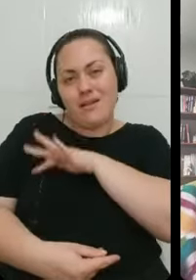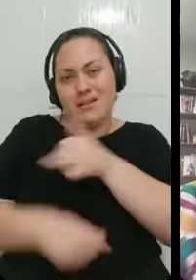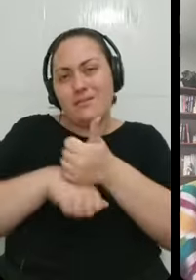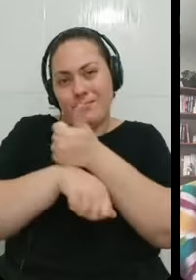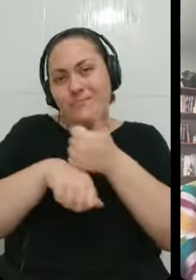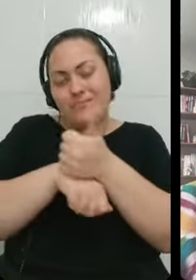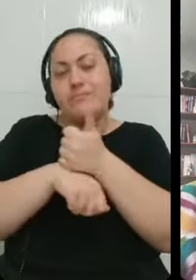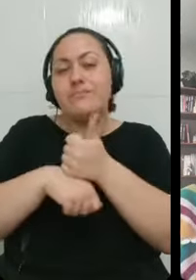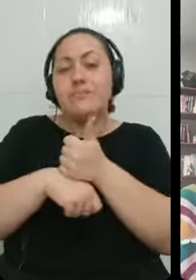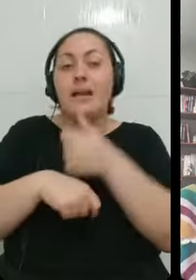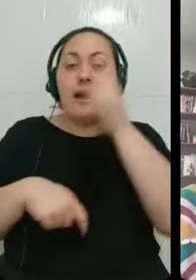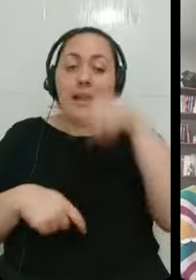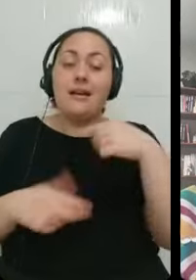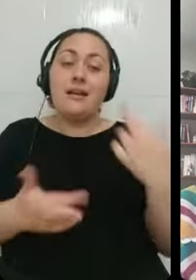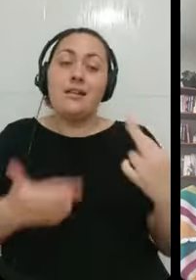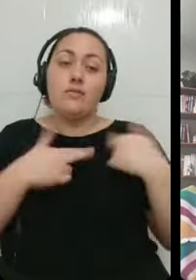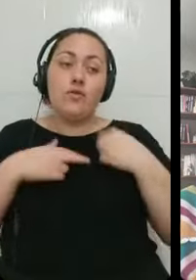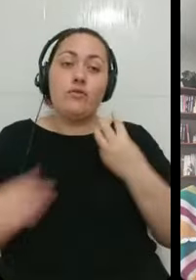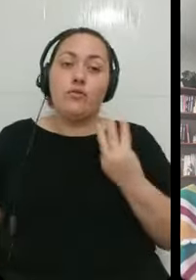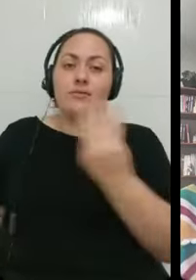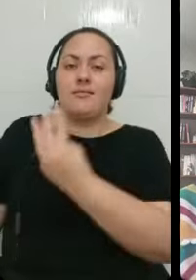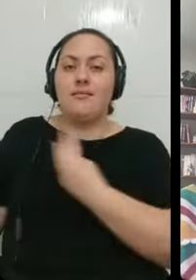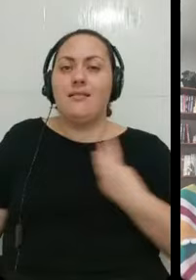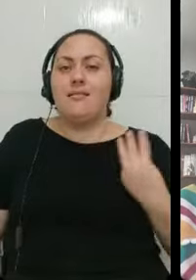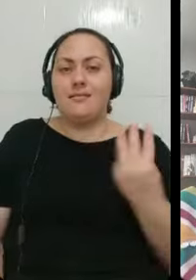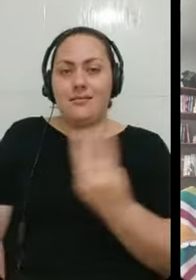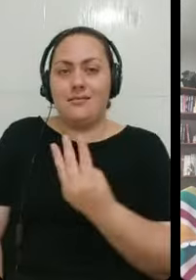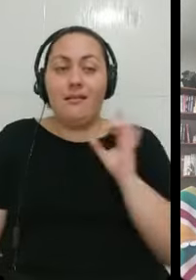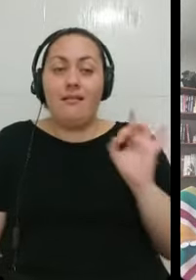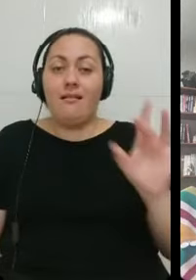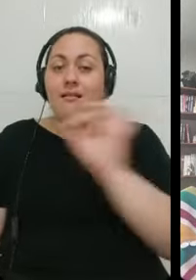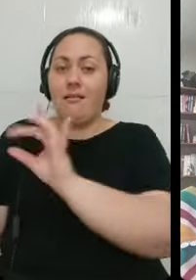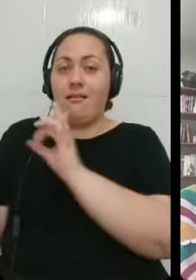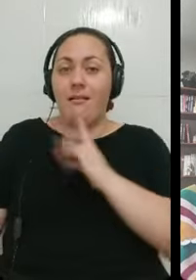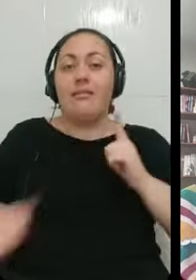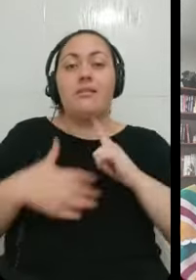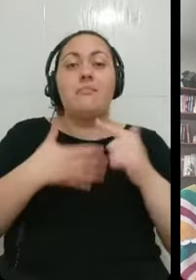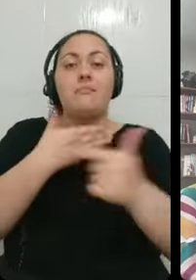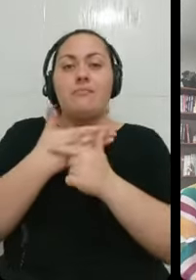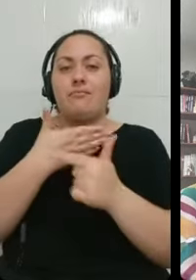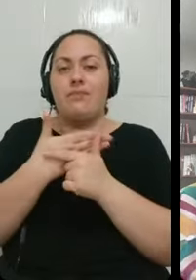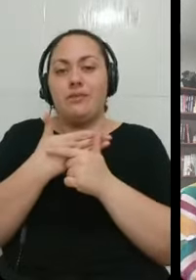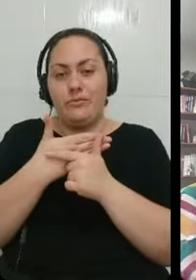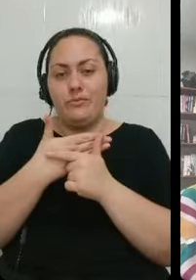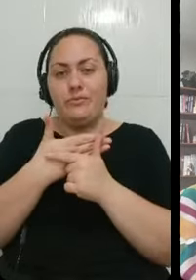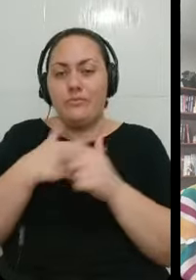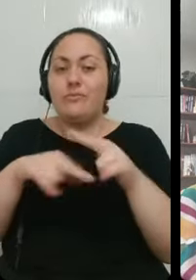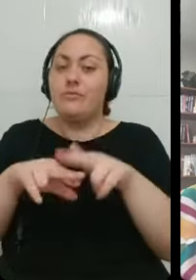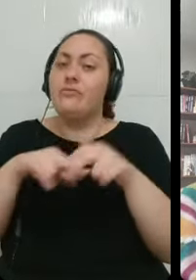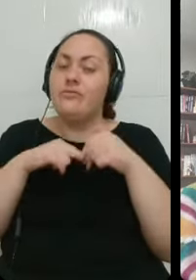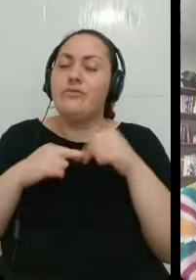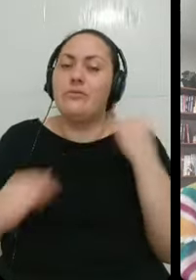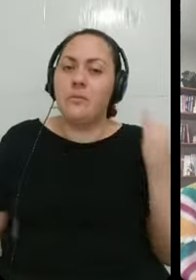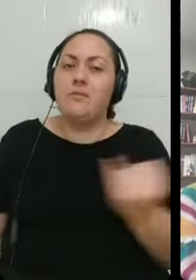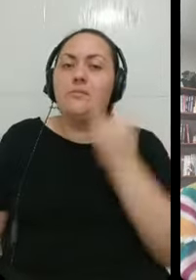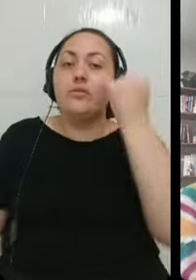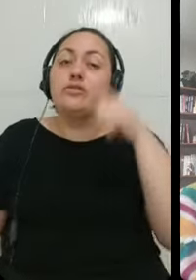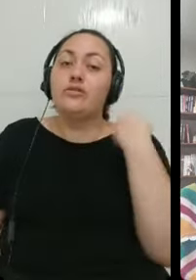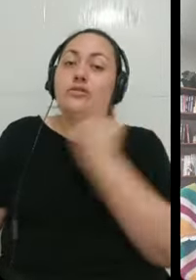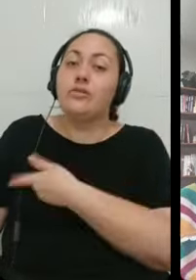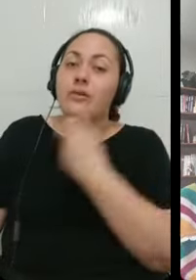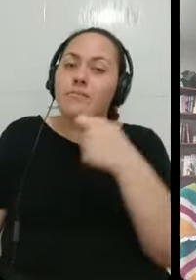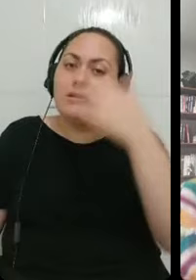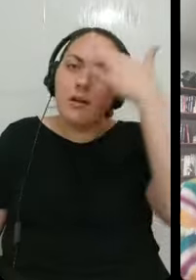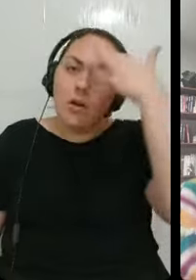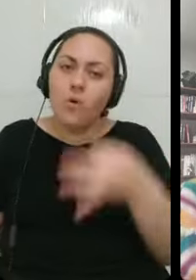Então, é uma responsabilidade compartilhada, né? Cada um tem o seu papel, né? Então, é importante que a gente entenda também isso,